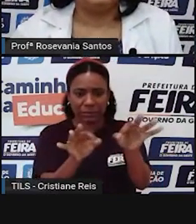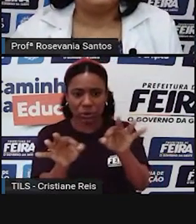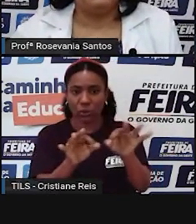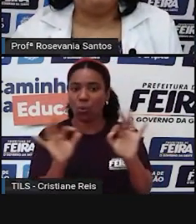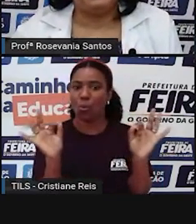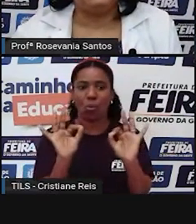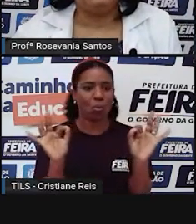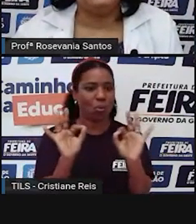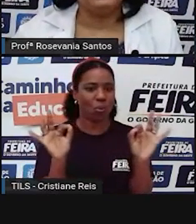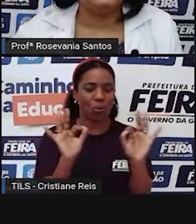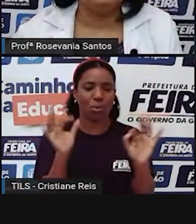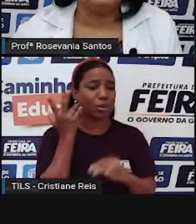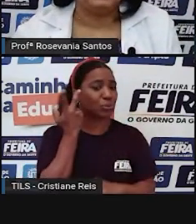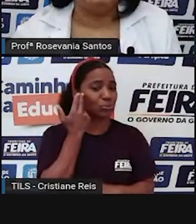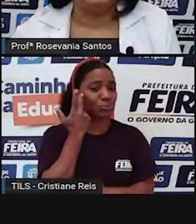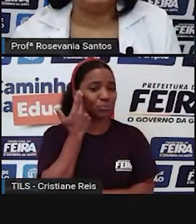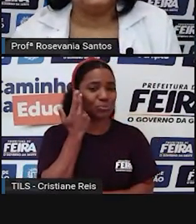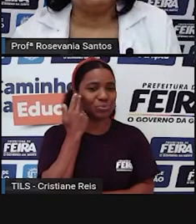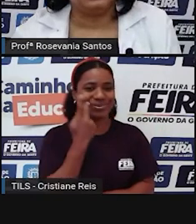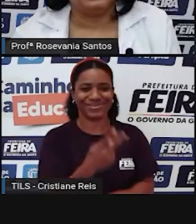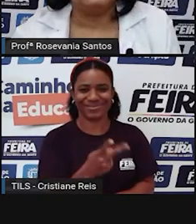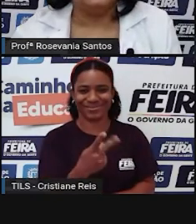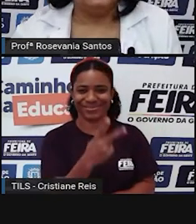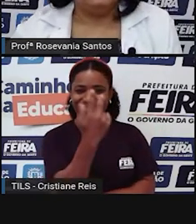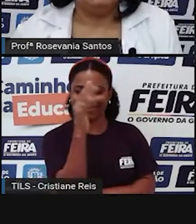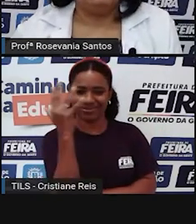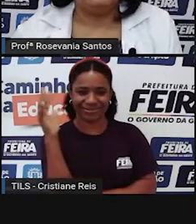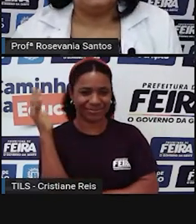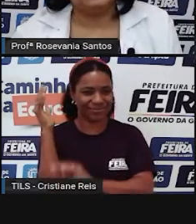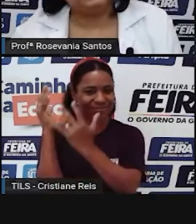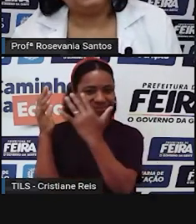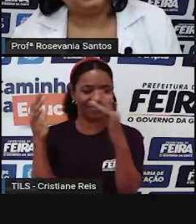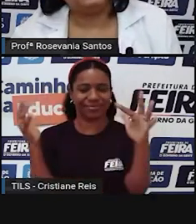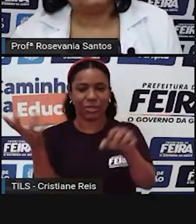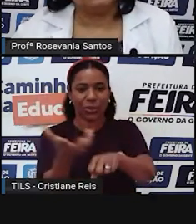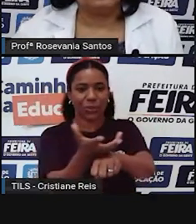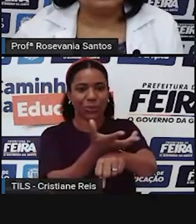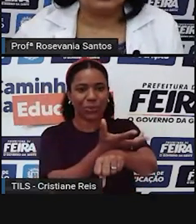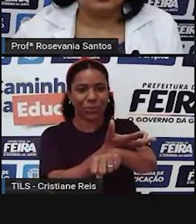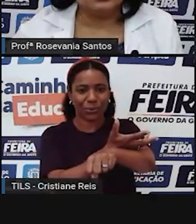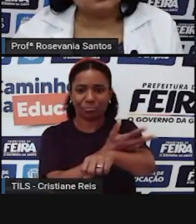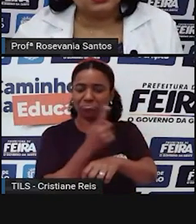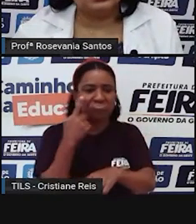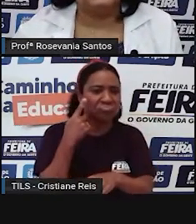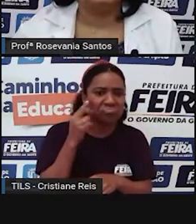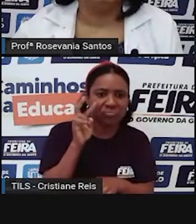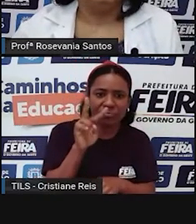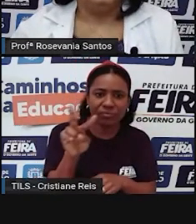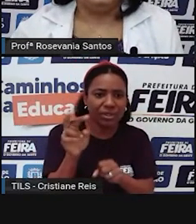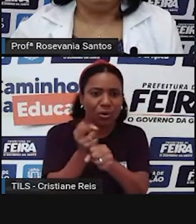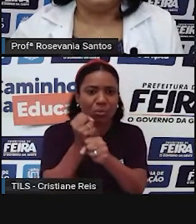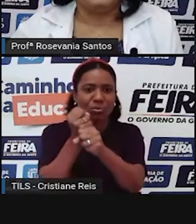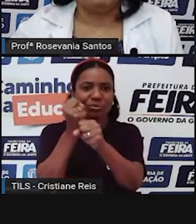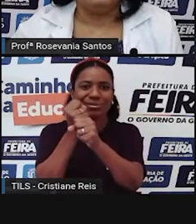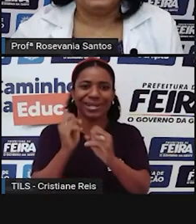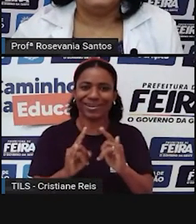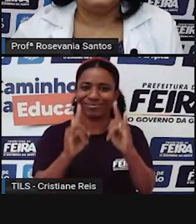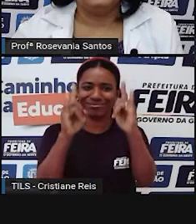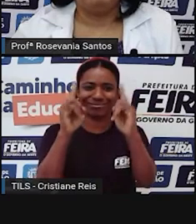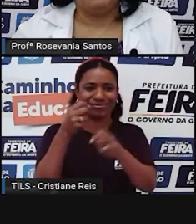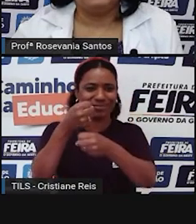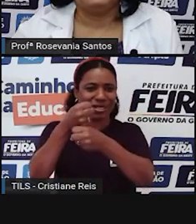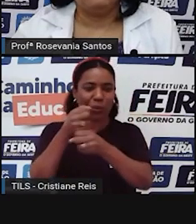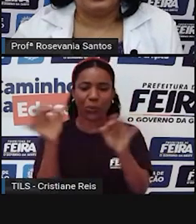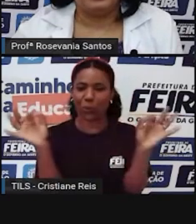vai perceber a predominância dos elementos naturais. Eu não vejo aqui as construções humanas. Aí o que que